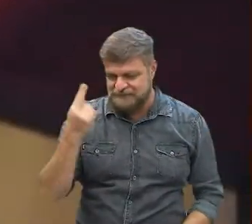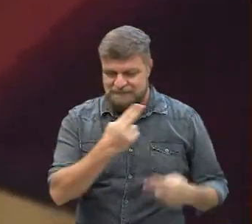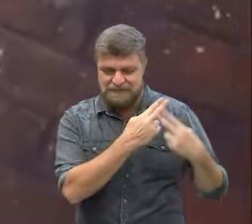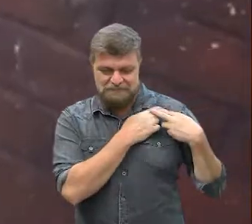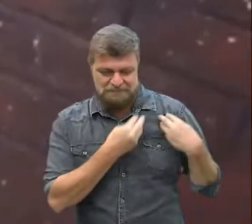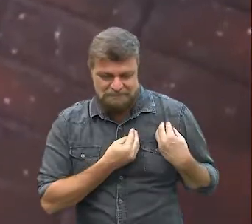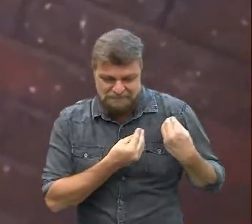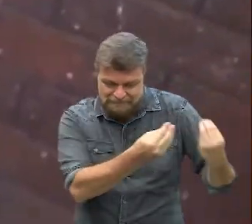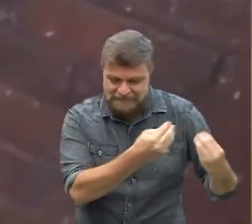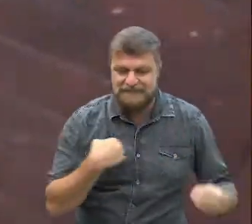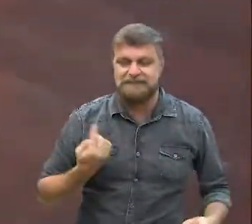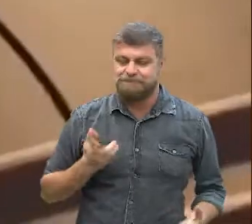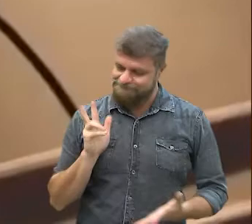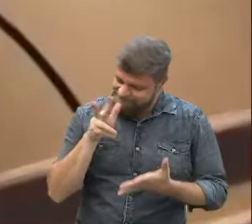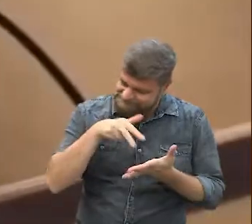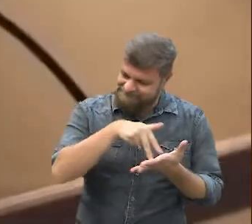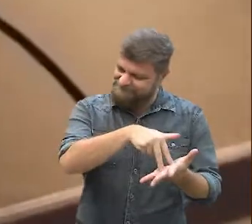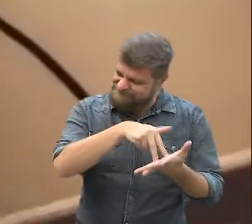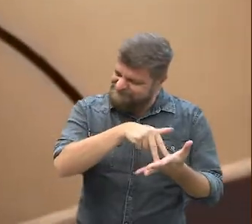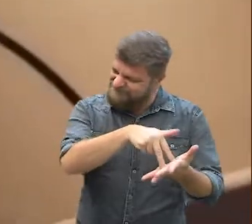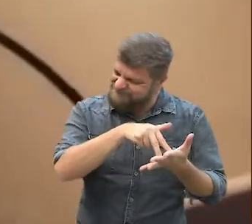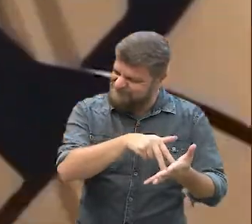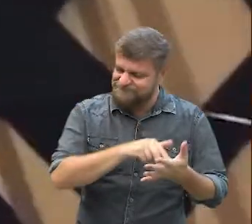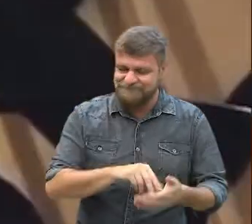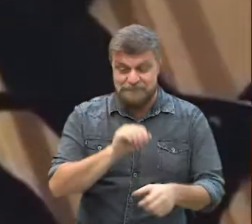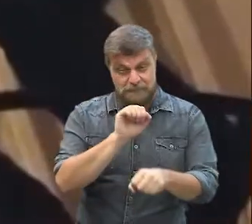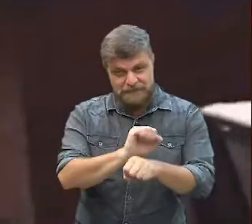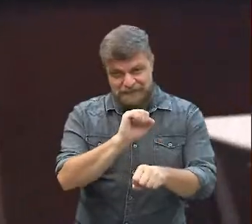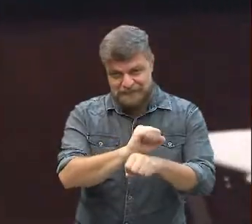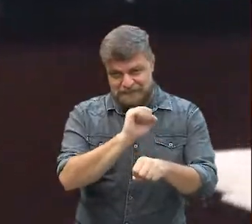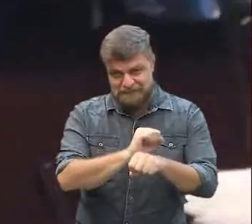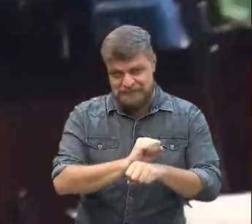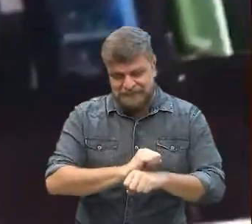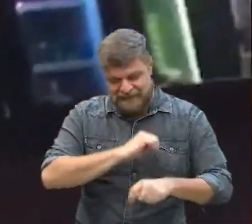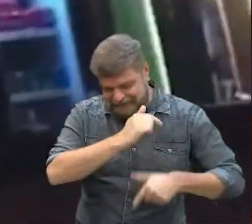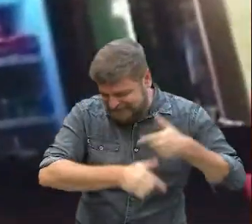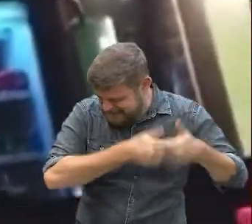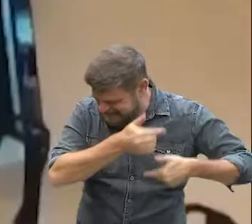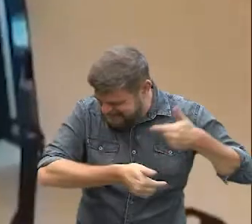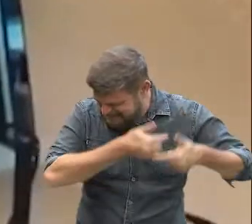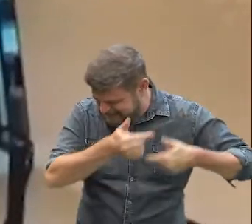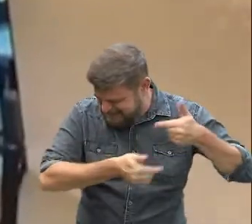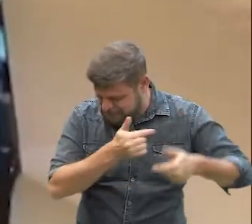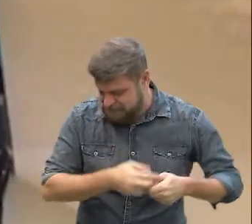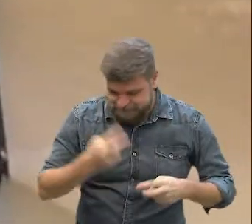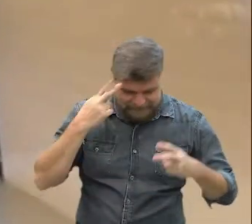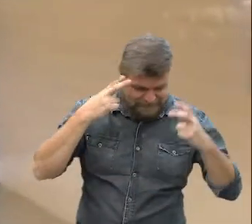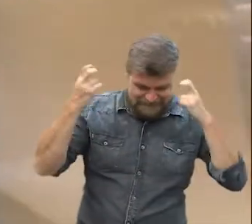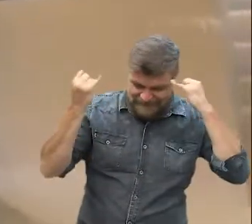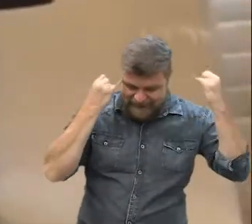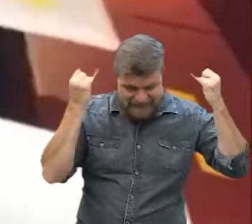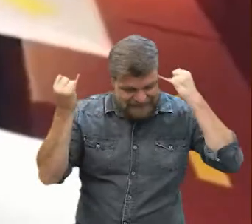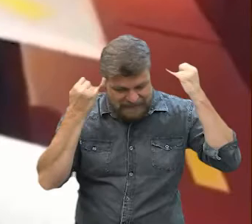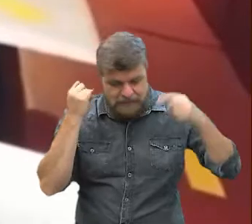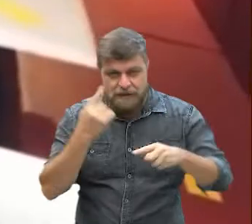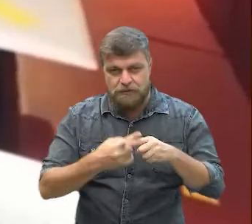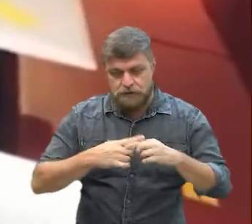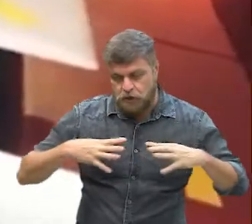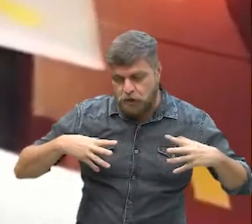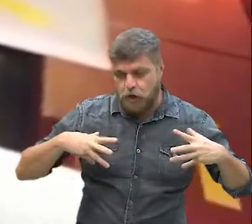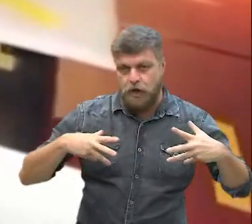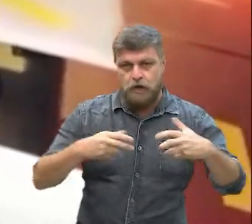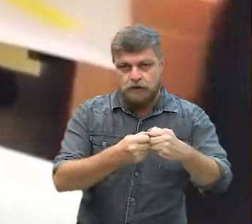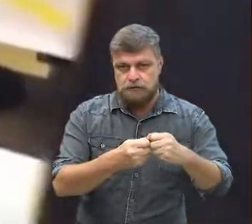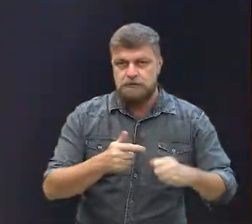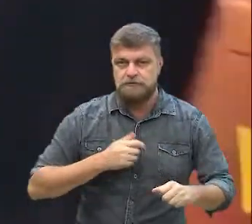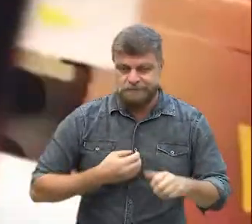pouco das responsabilidades, a gente tem que voltar para trás, dar um passo e colocar mais a mão ainda, ser mais criativo ainda, porque tá todo